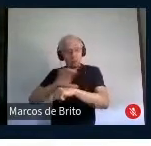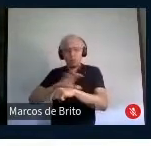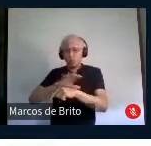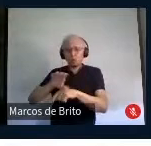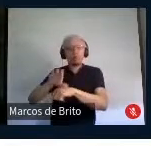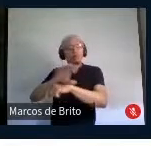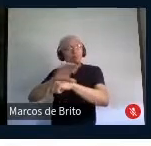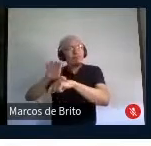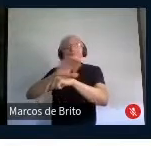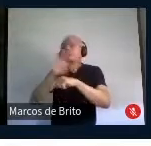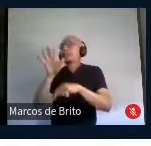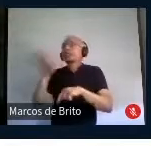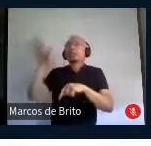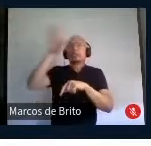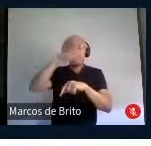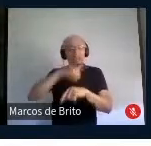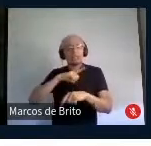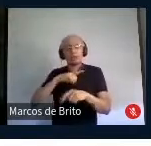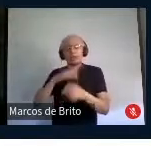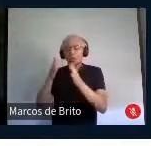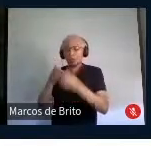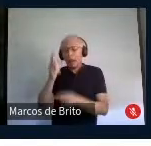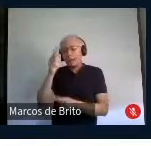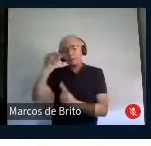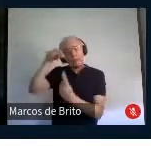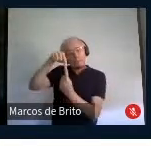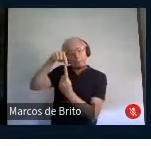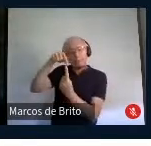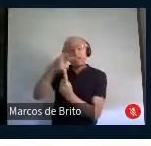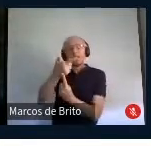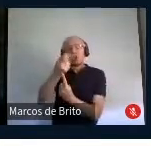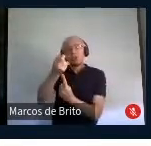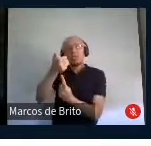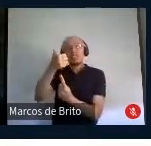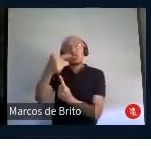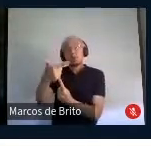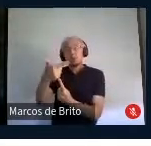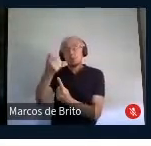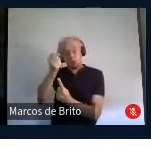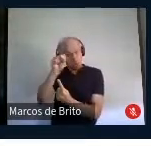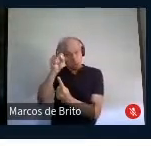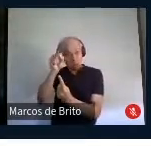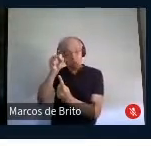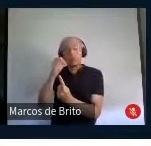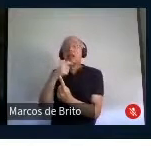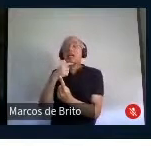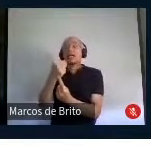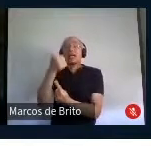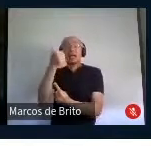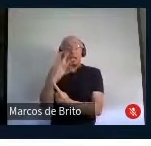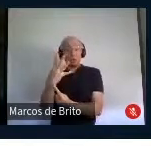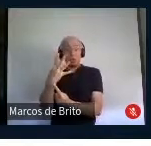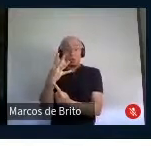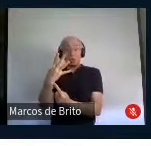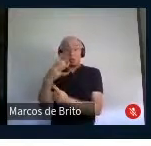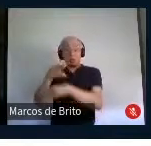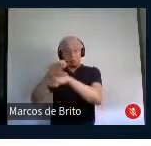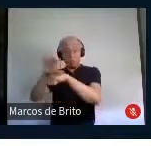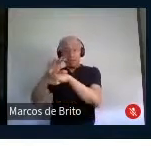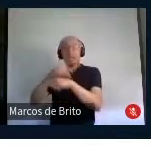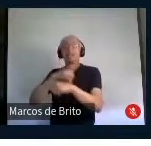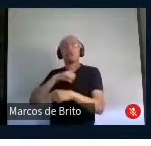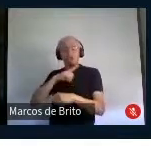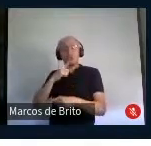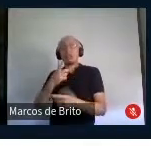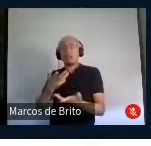CAIs. Então, no ano de 2018, 14 CAIs ofertaram cursos de formação continuada para tradutores